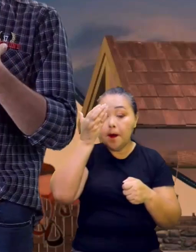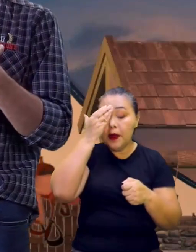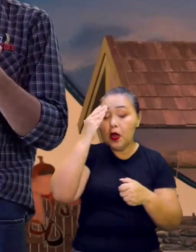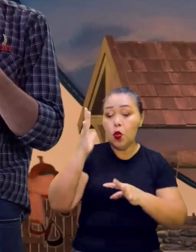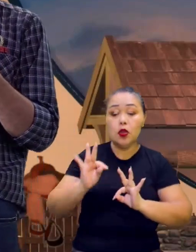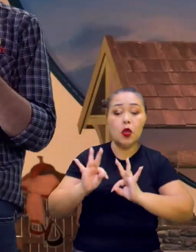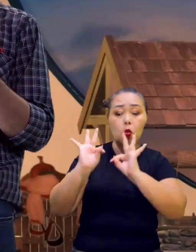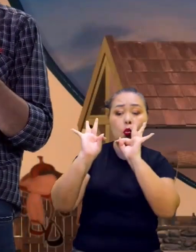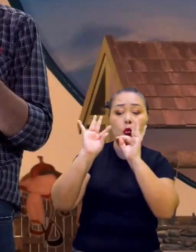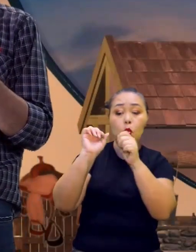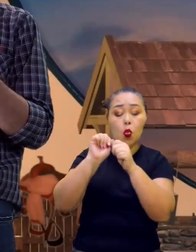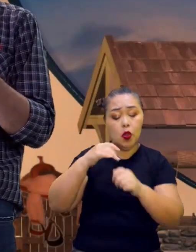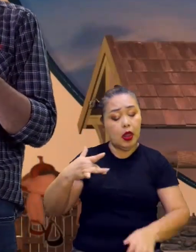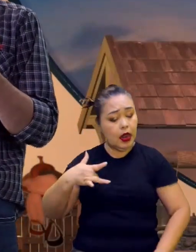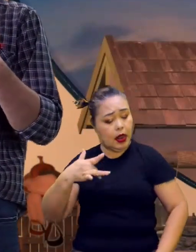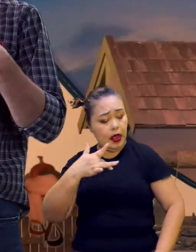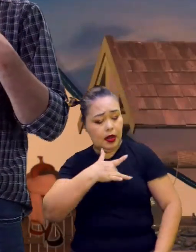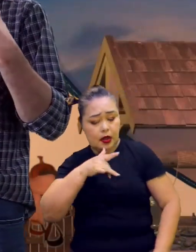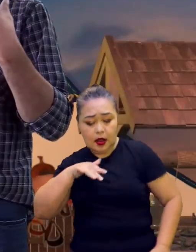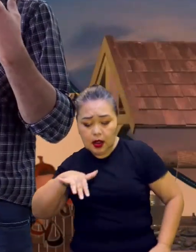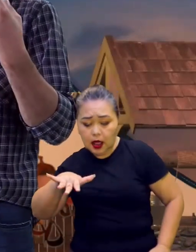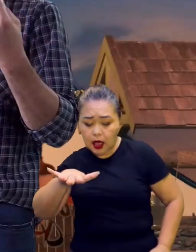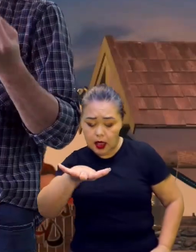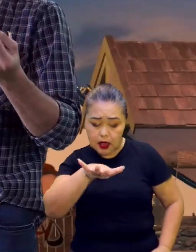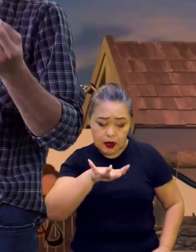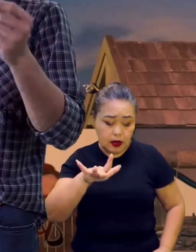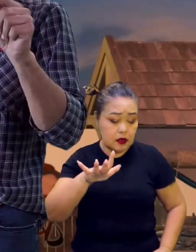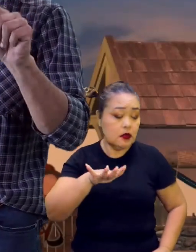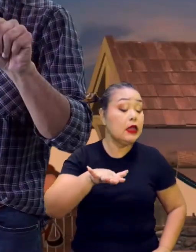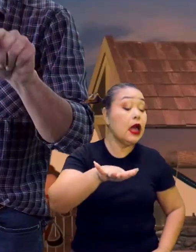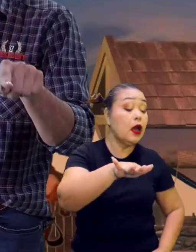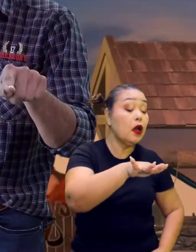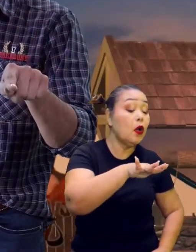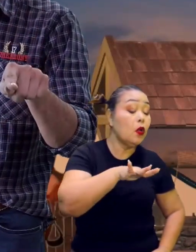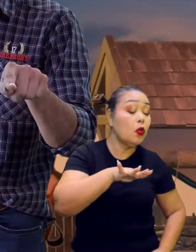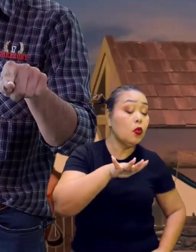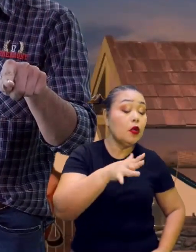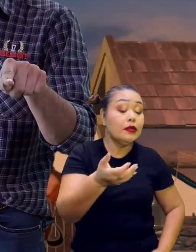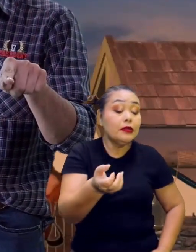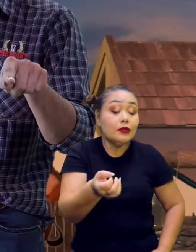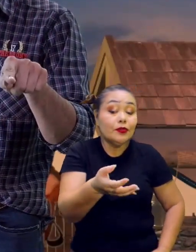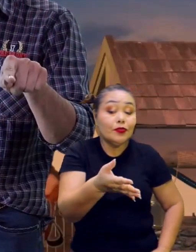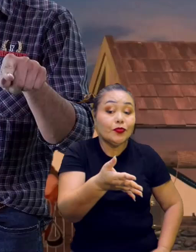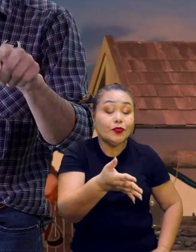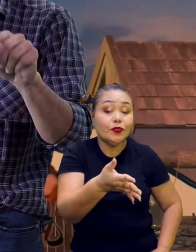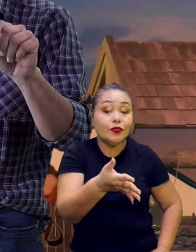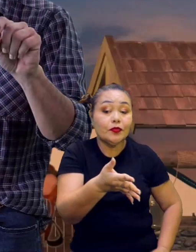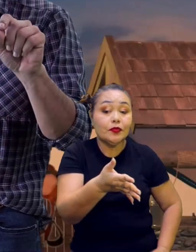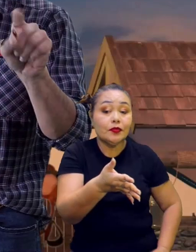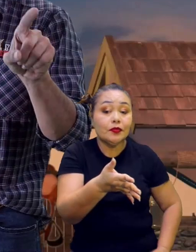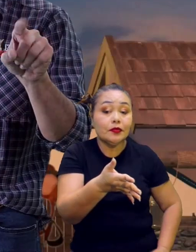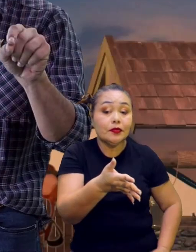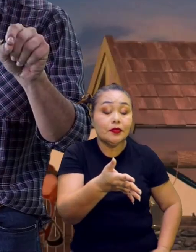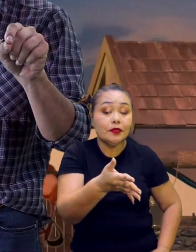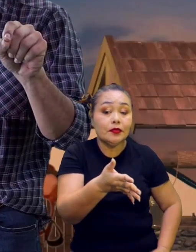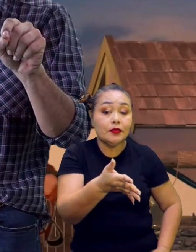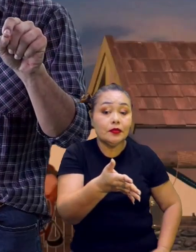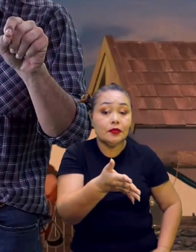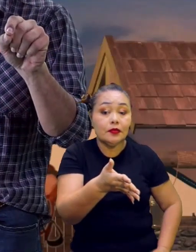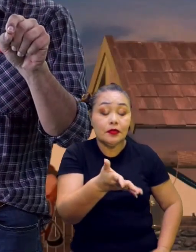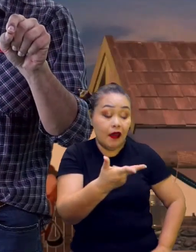só na área da saúde, também é na área da inovação, né?